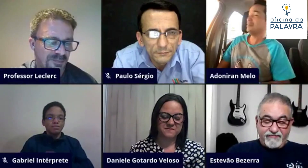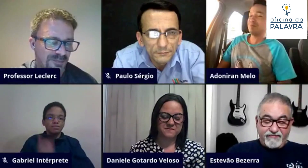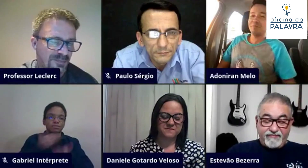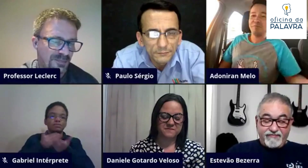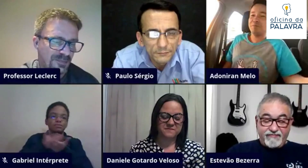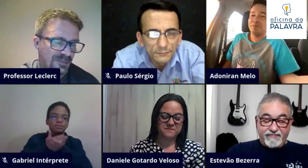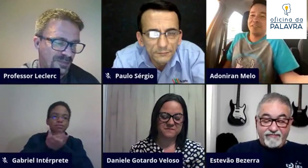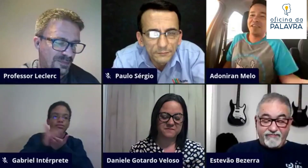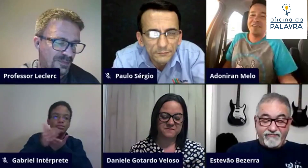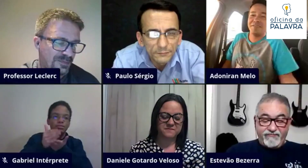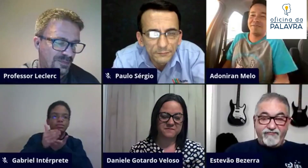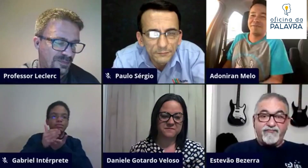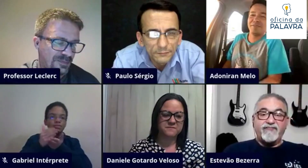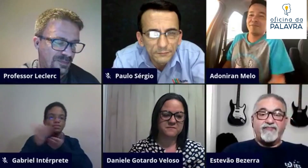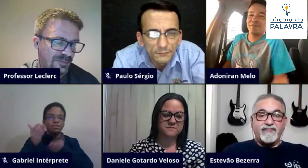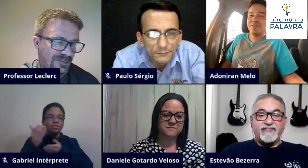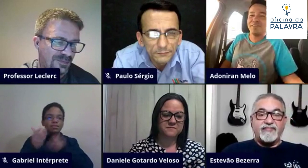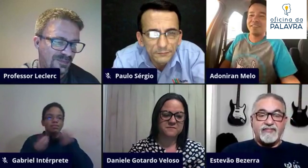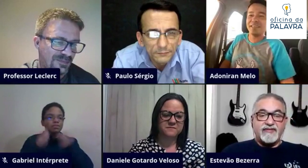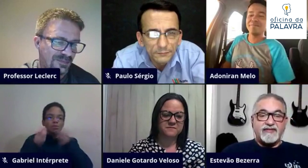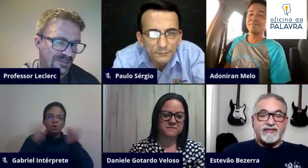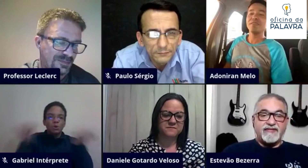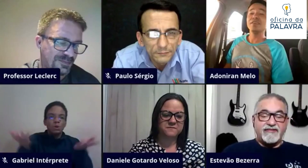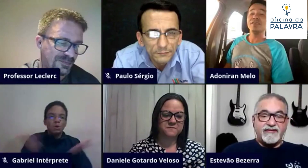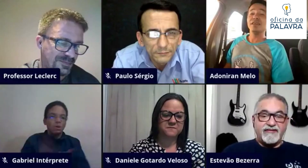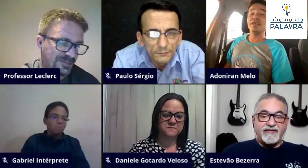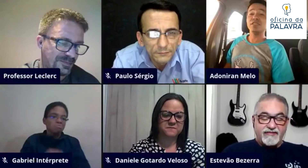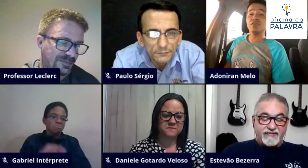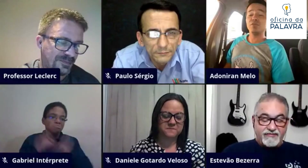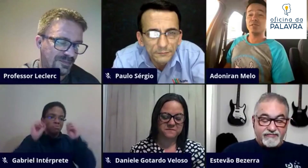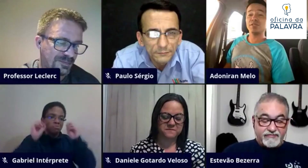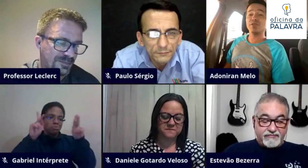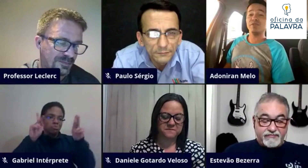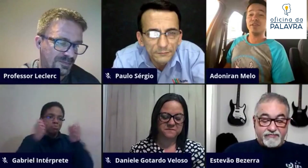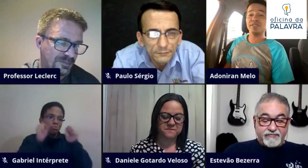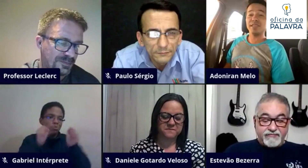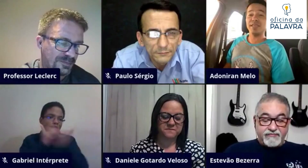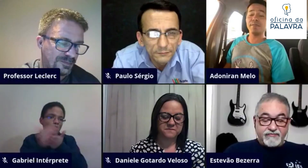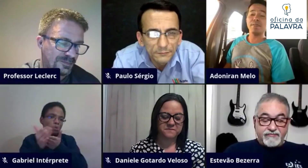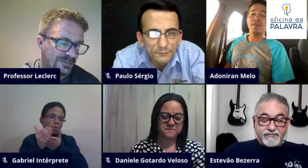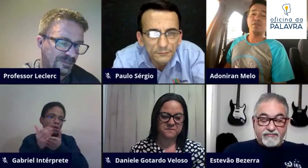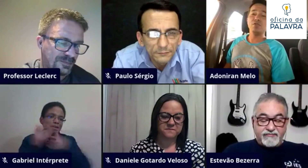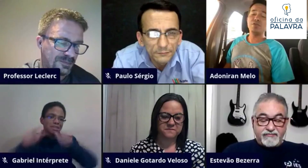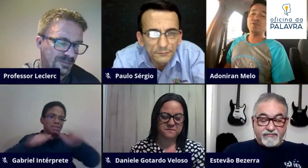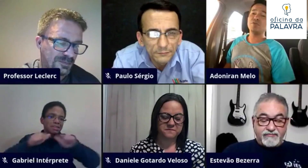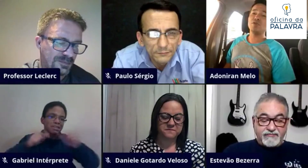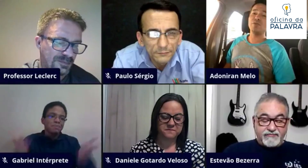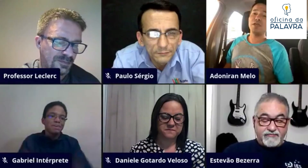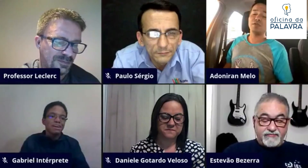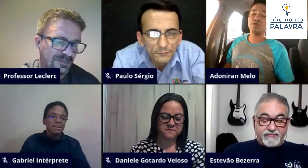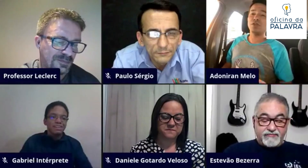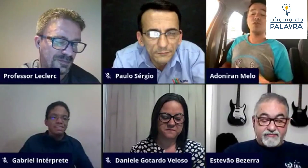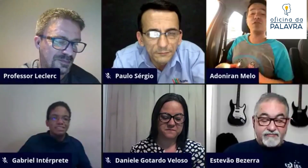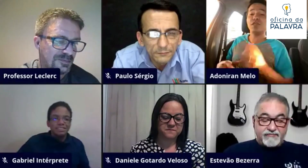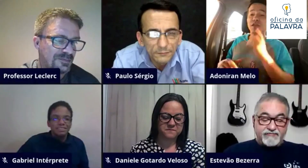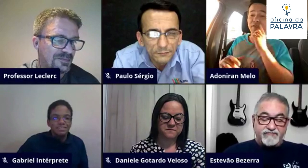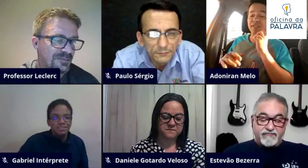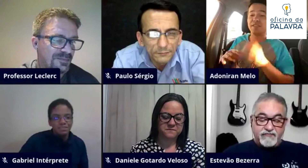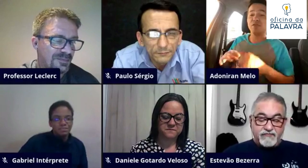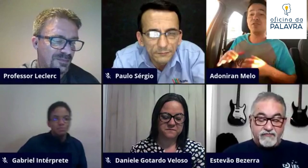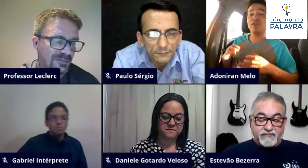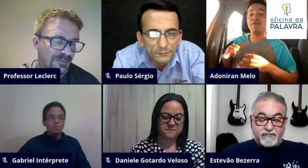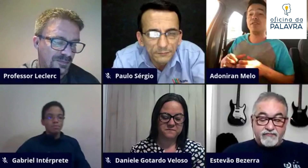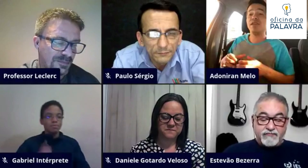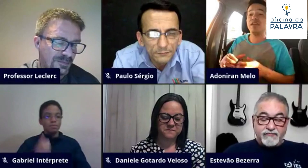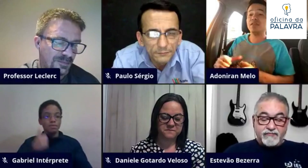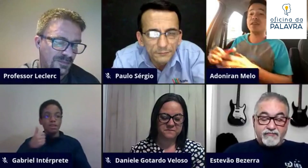lá, sei, vamos fazer. E aí a gente começou a fazer. No primeiro momento, eu queria